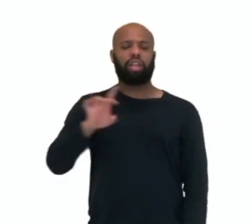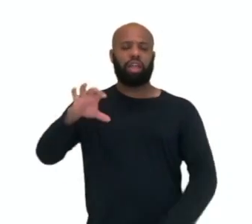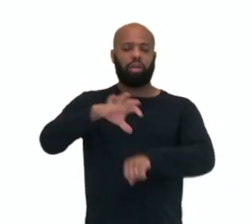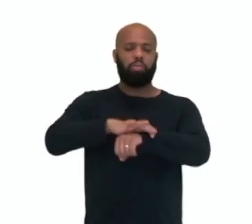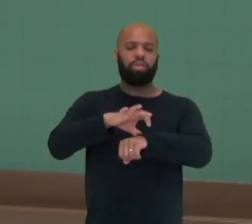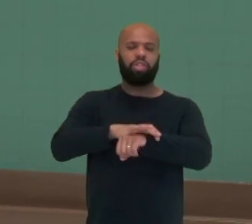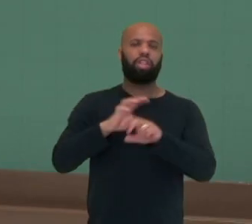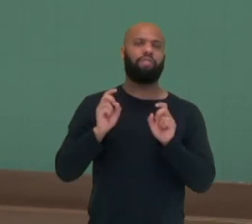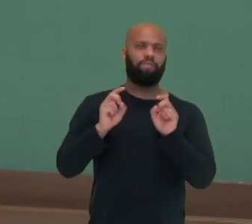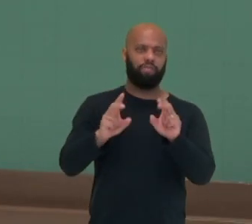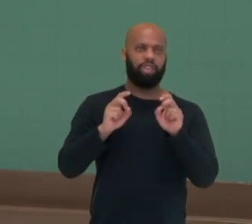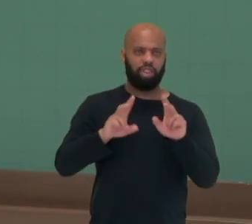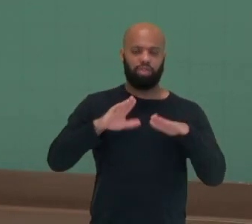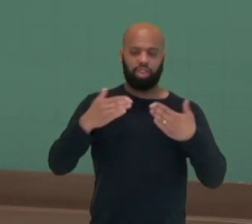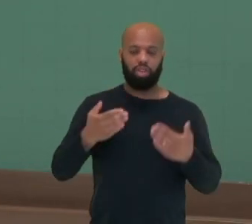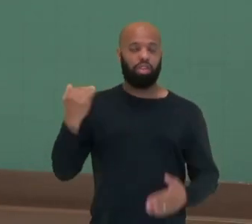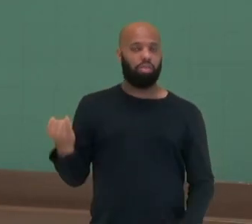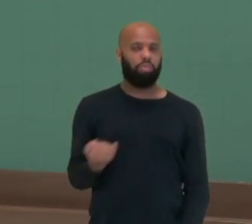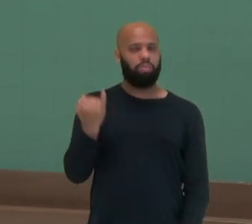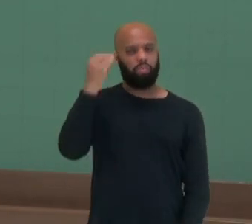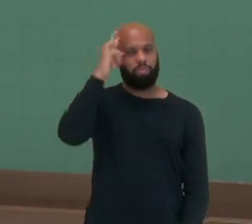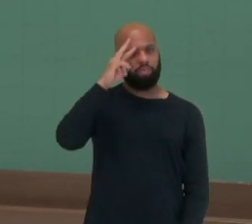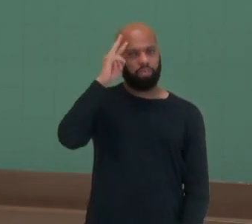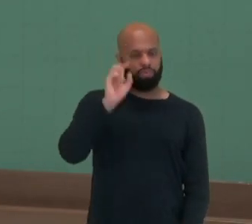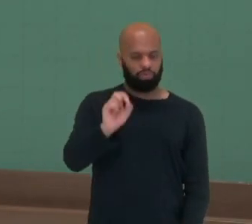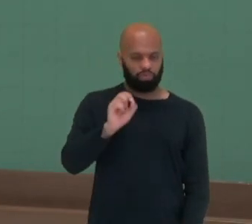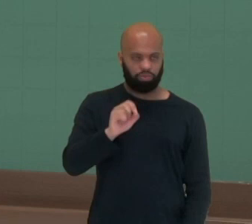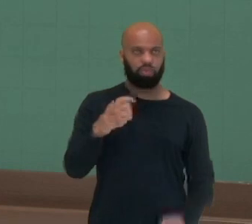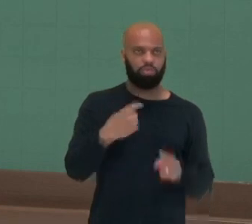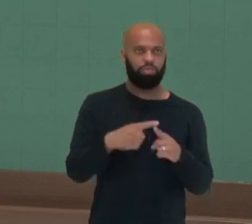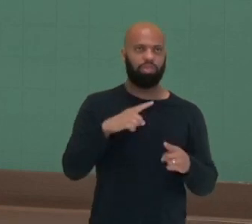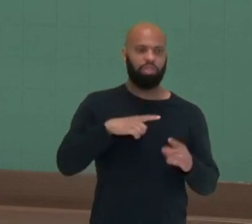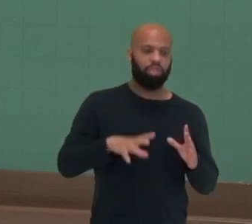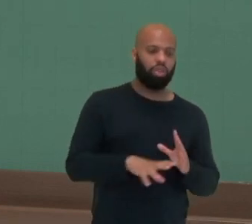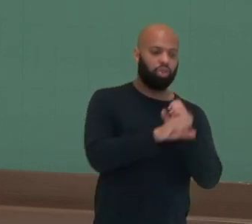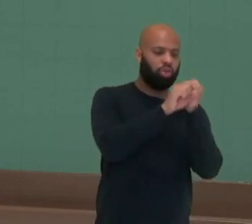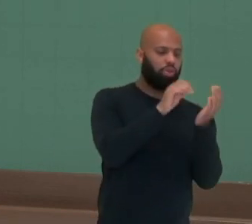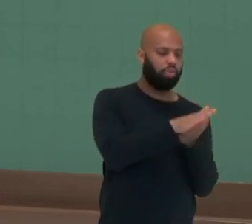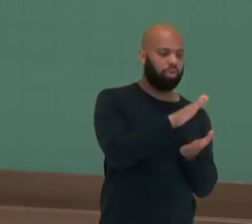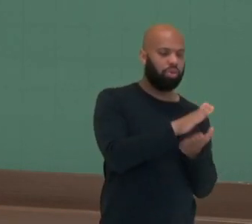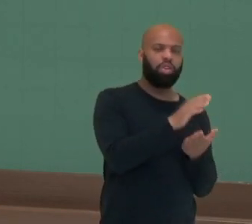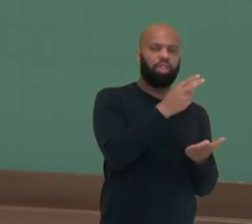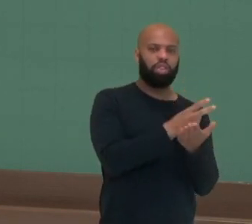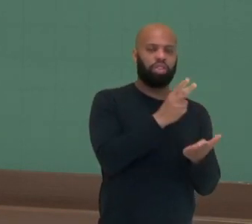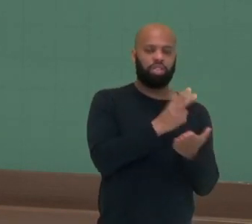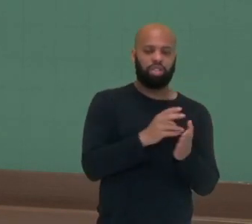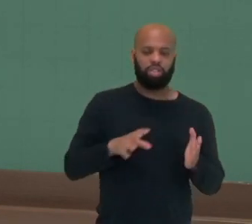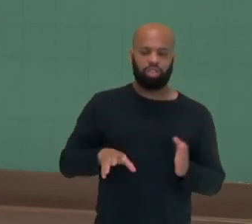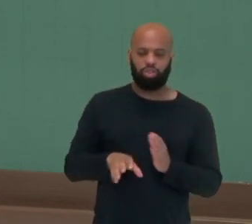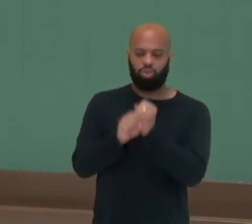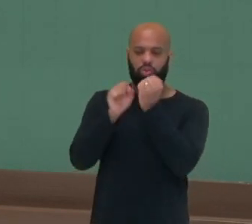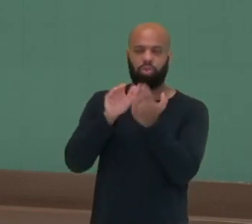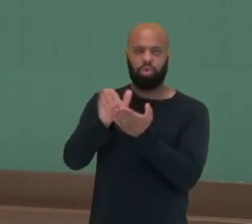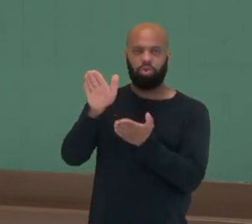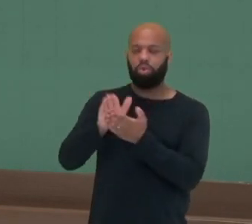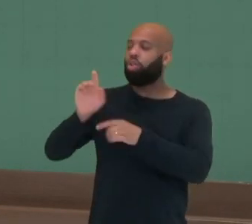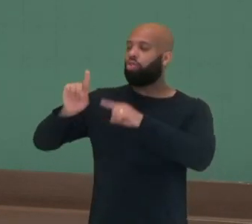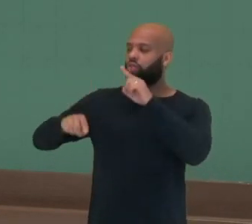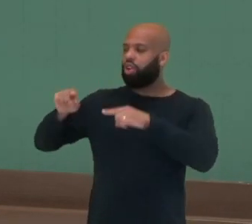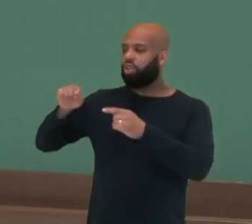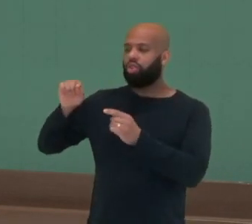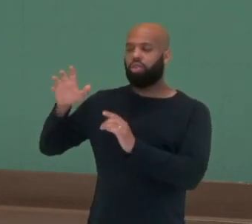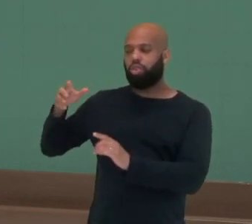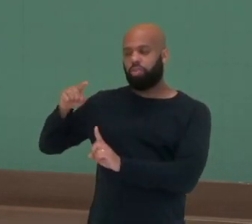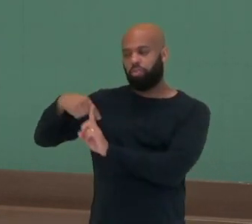peça? Lembrando o conceito lá que a gente falou. A soma dos custos fixos, mais os custos variáveis, mais